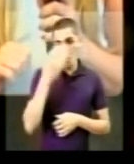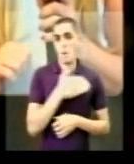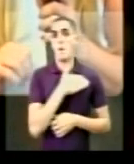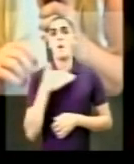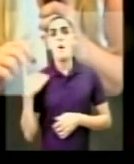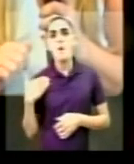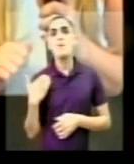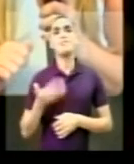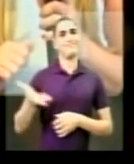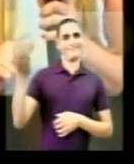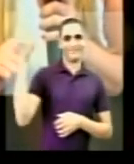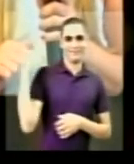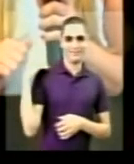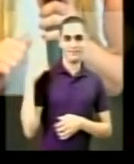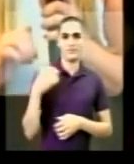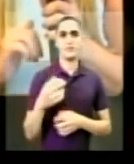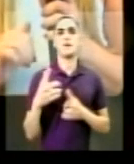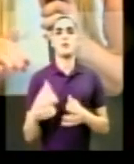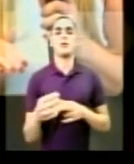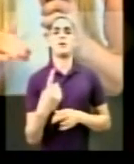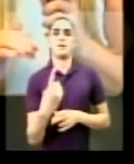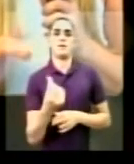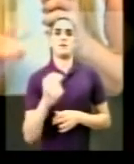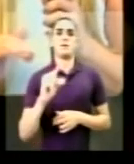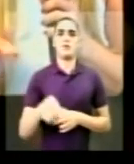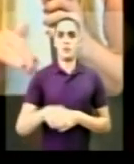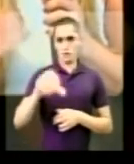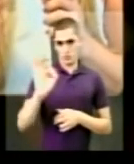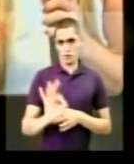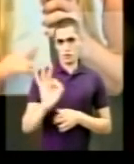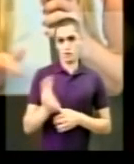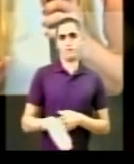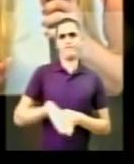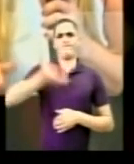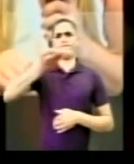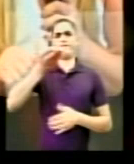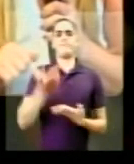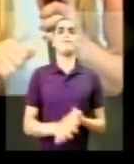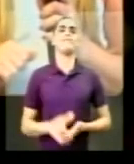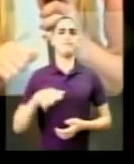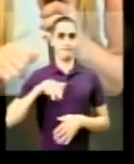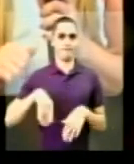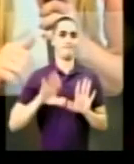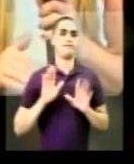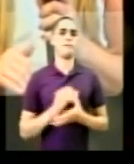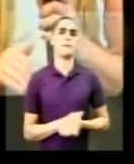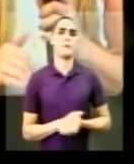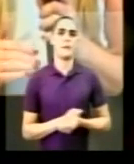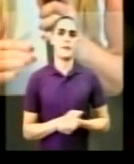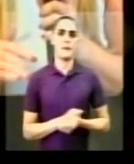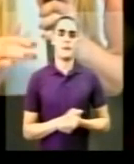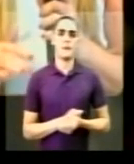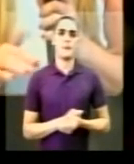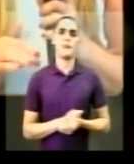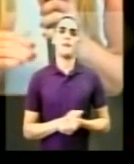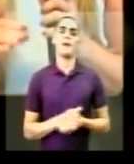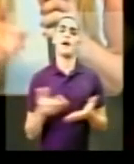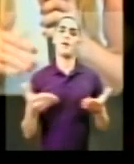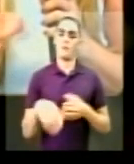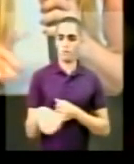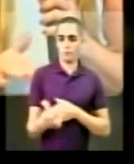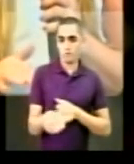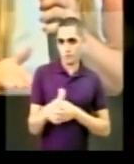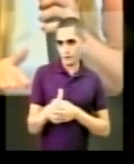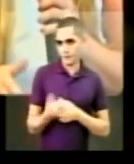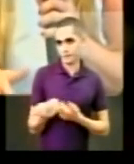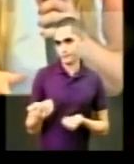correspondendo a 16,9% dos óbitos acima da média ocorrida. Quando a gente vai analisar, aí